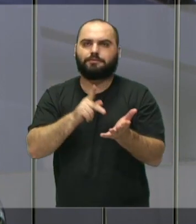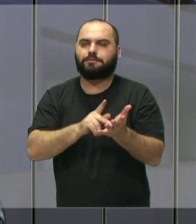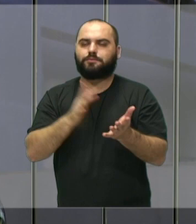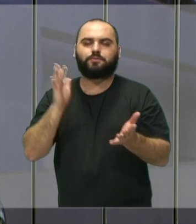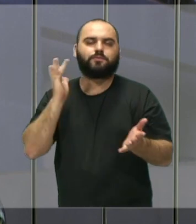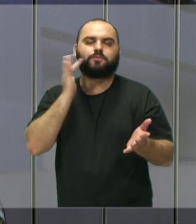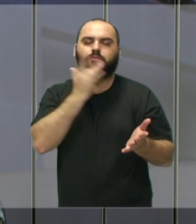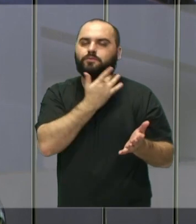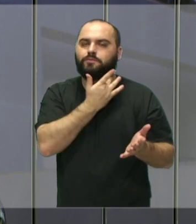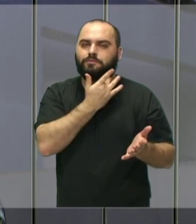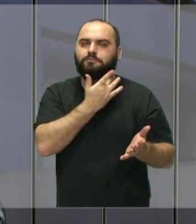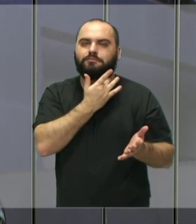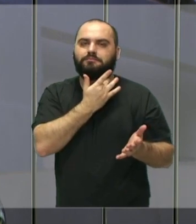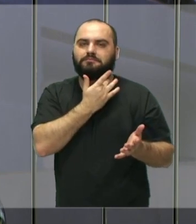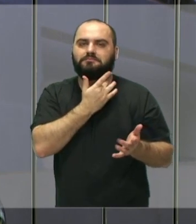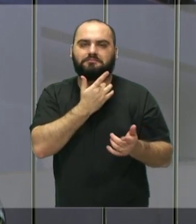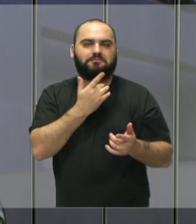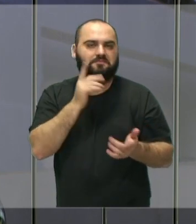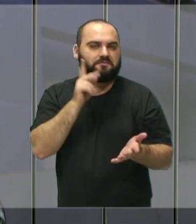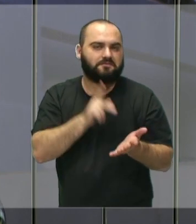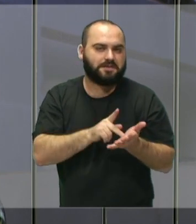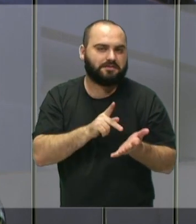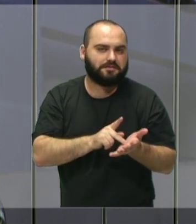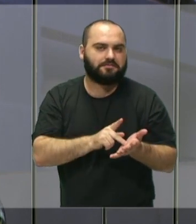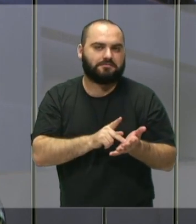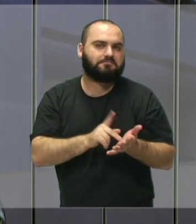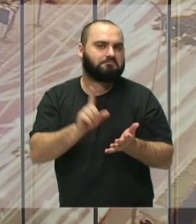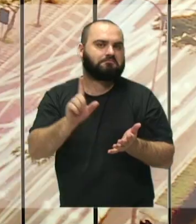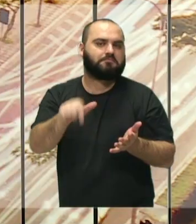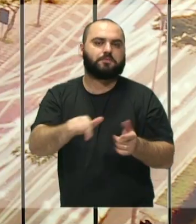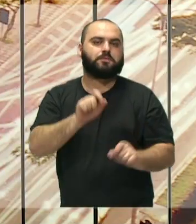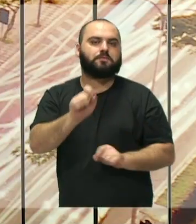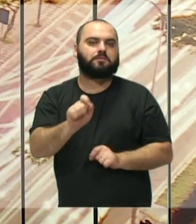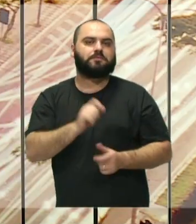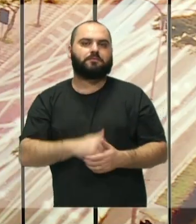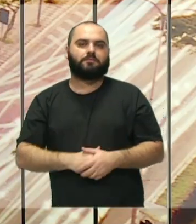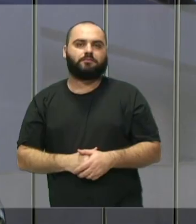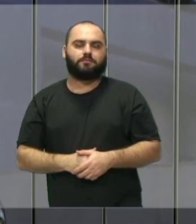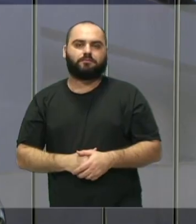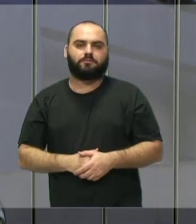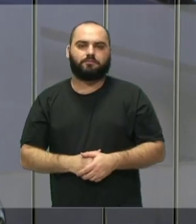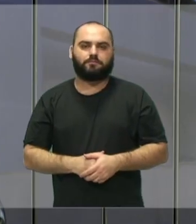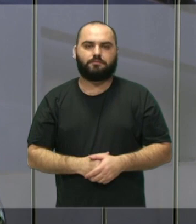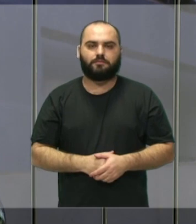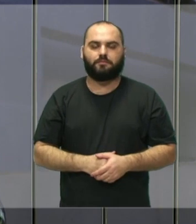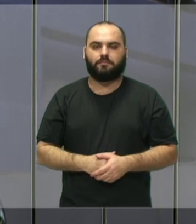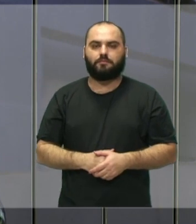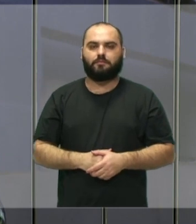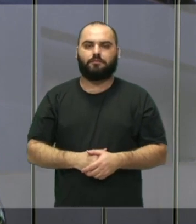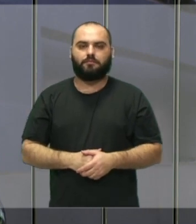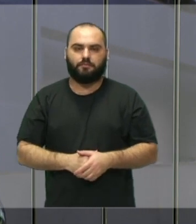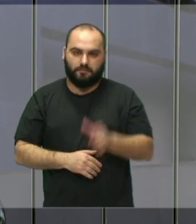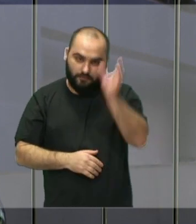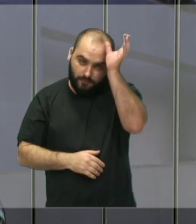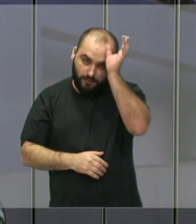eu realmente sinto assim uma missão cumprida, né? Foi a situação do Implanon, esse